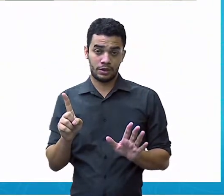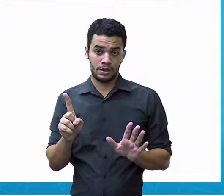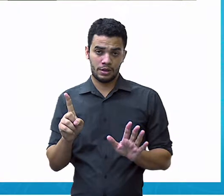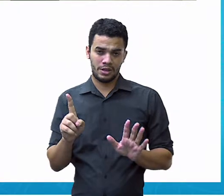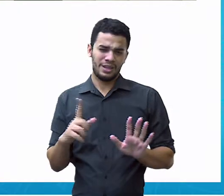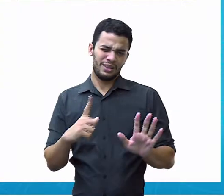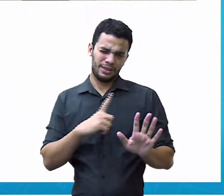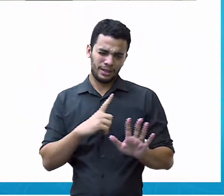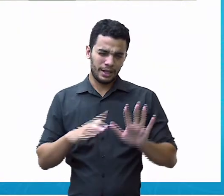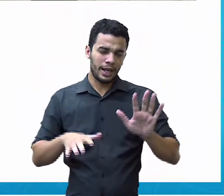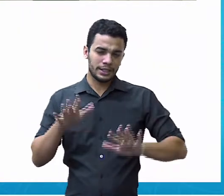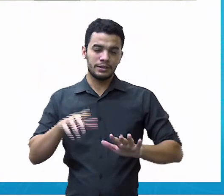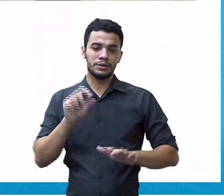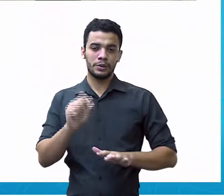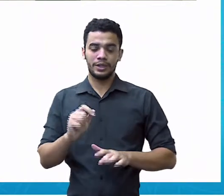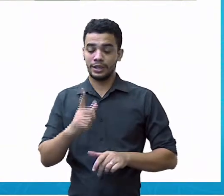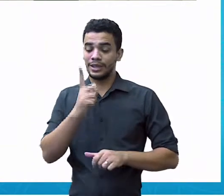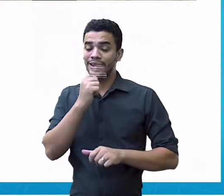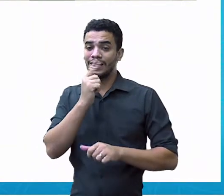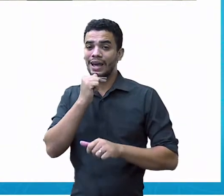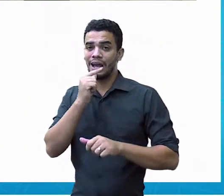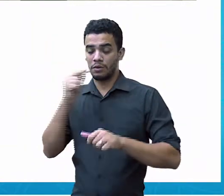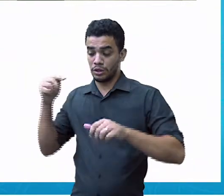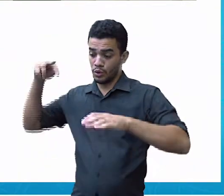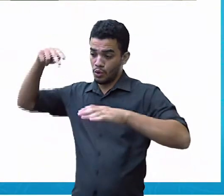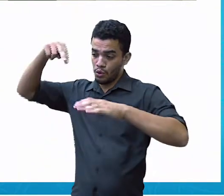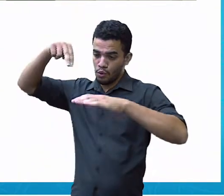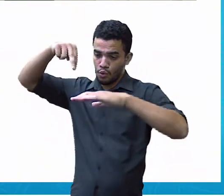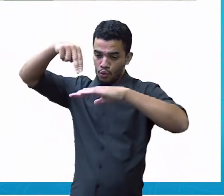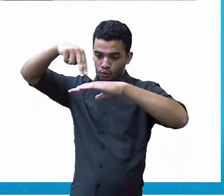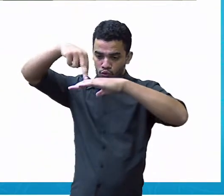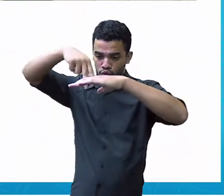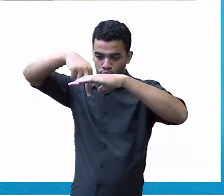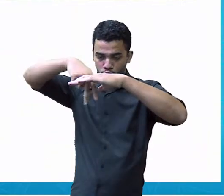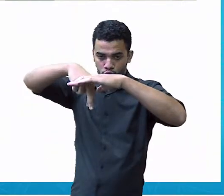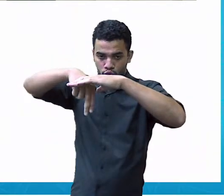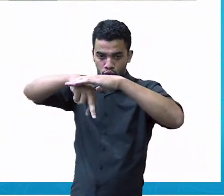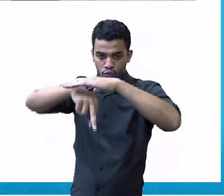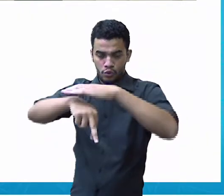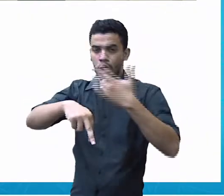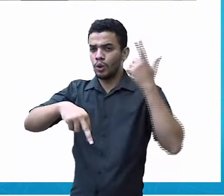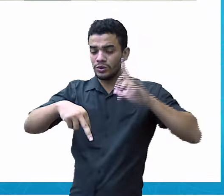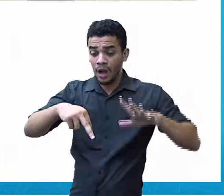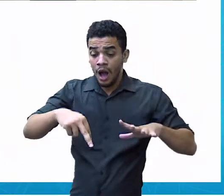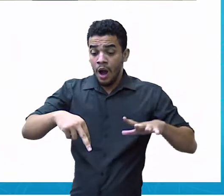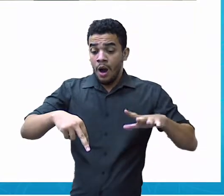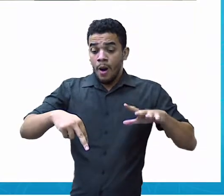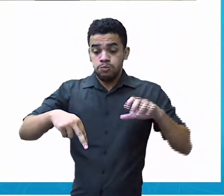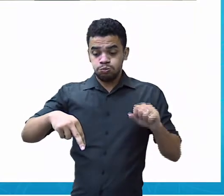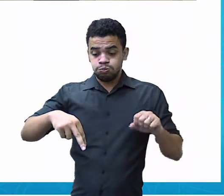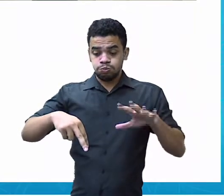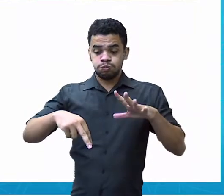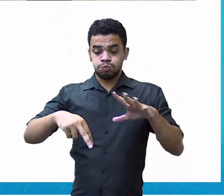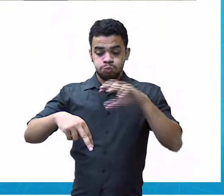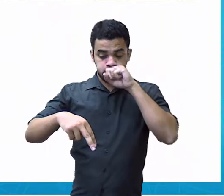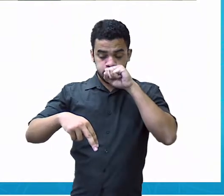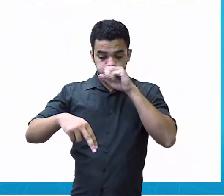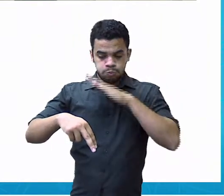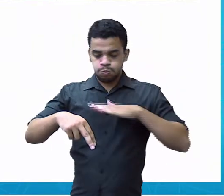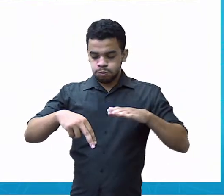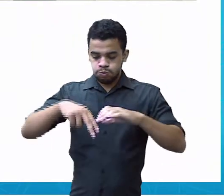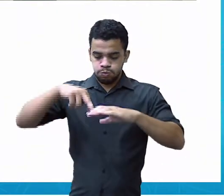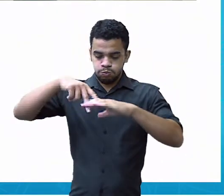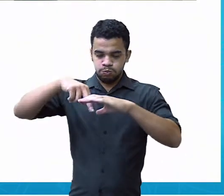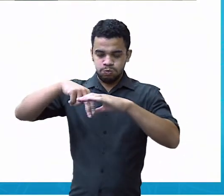Expirar e inspirar são movimentos da respiração que podemos controlar até certo ponto. Nós vimos isso no